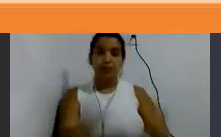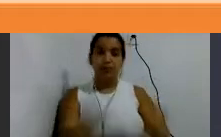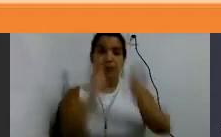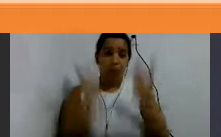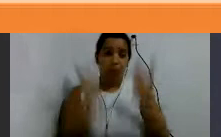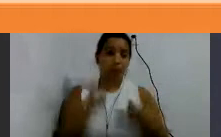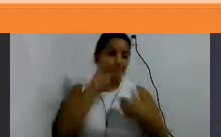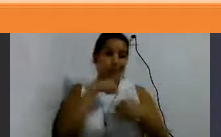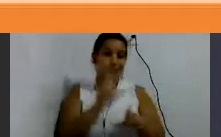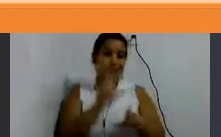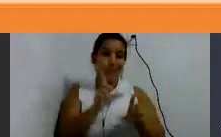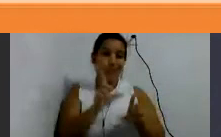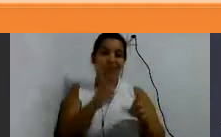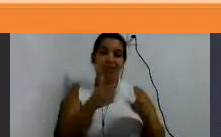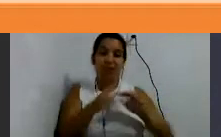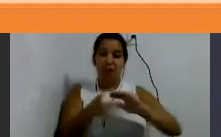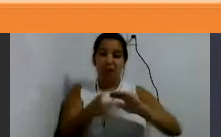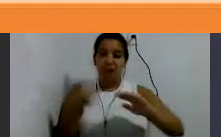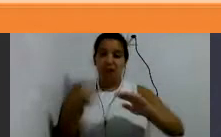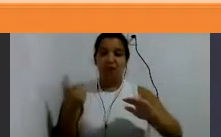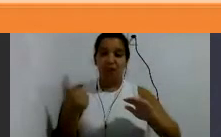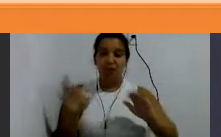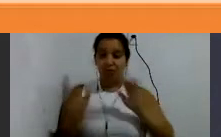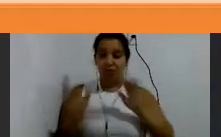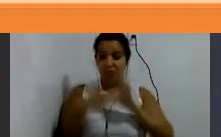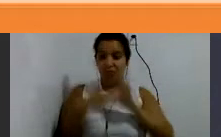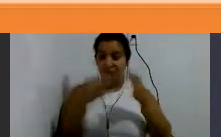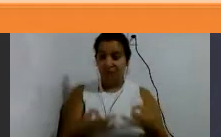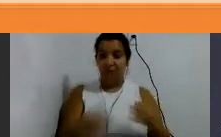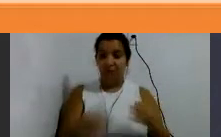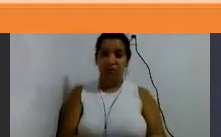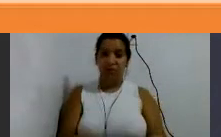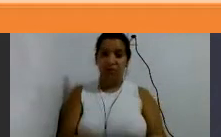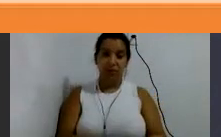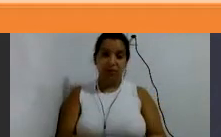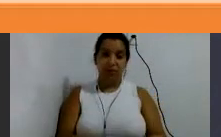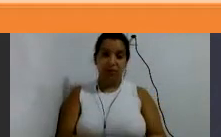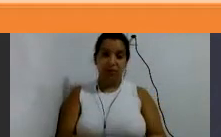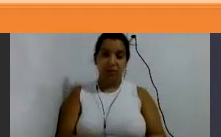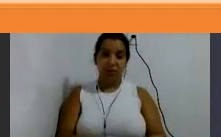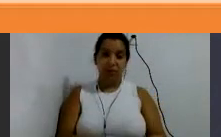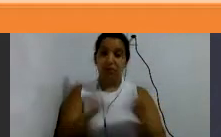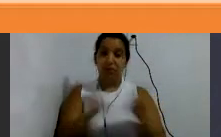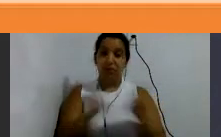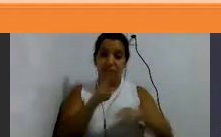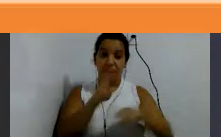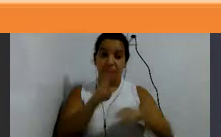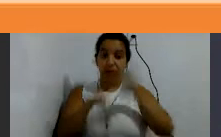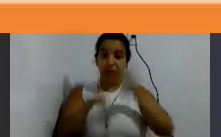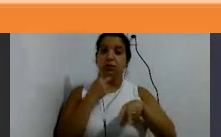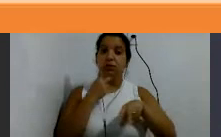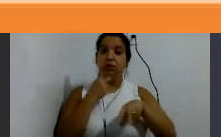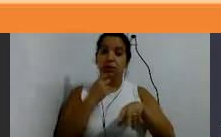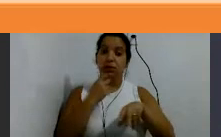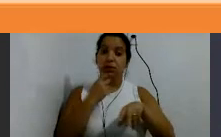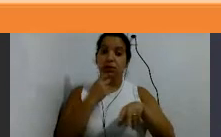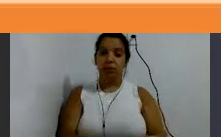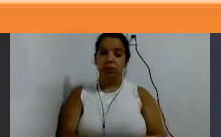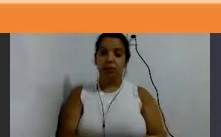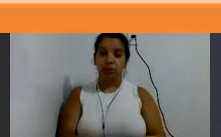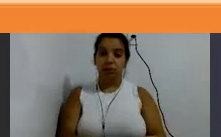consegue conjugar e excretar em tempo hábil. E o diagnóstico laboratorial? Exame parasitológico de